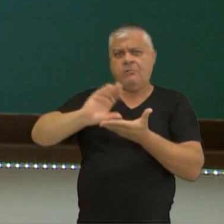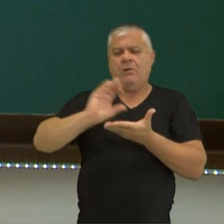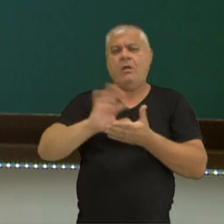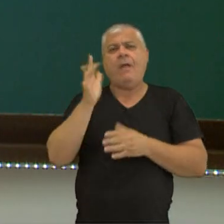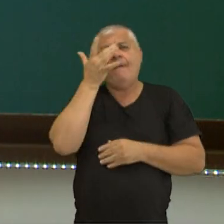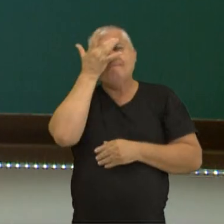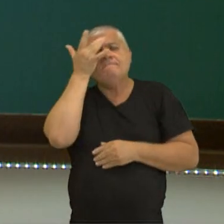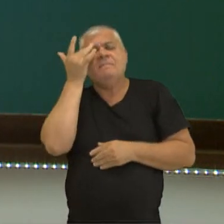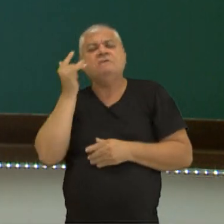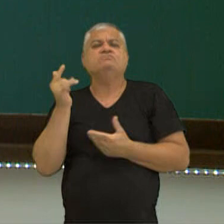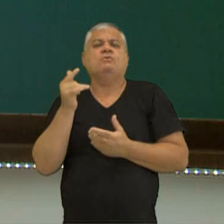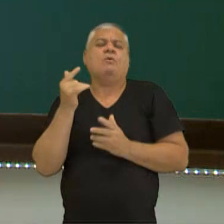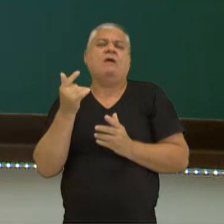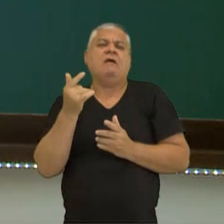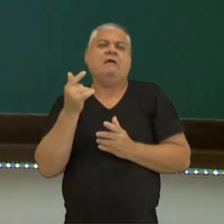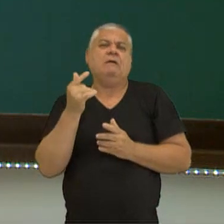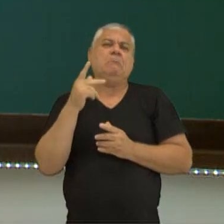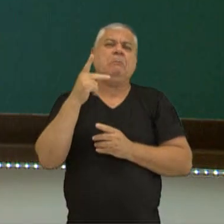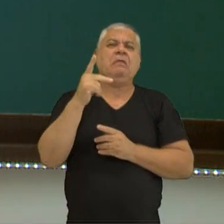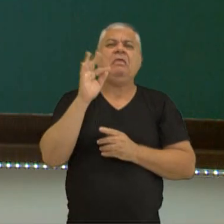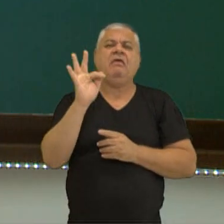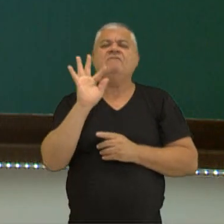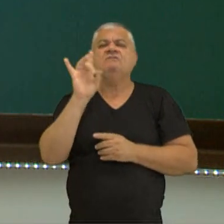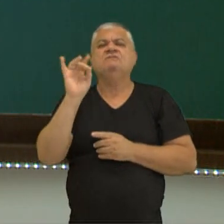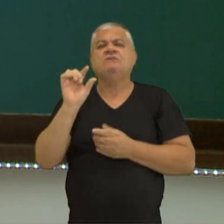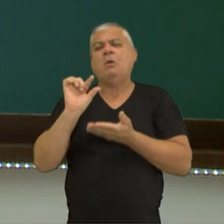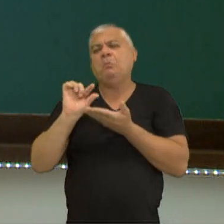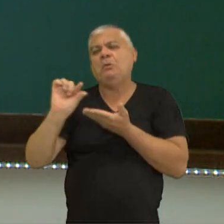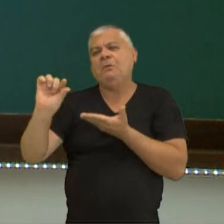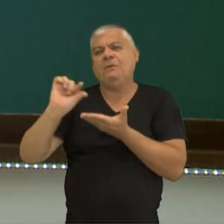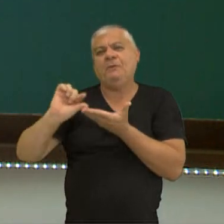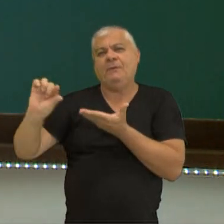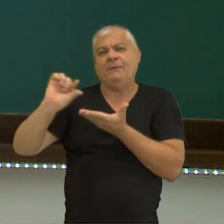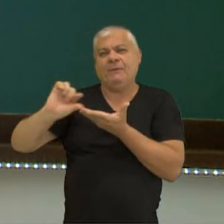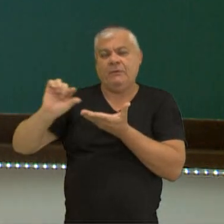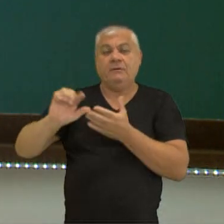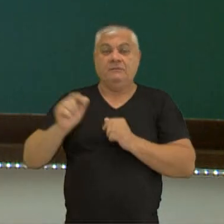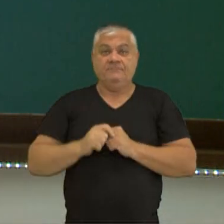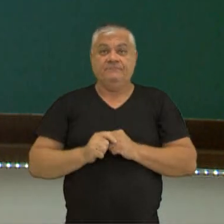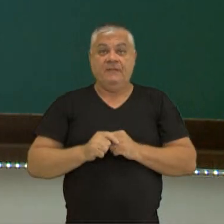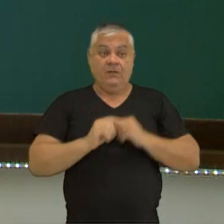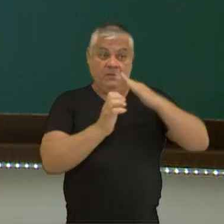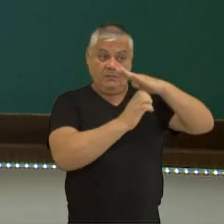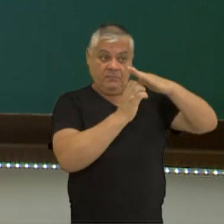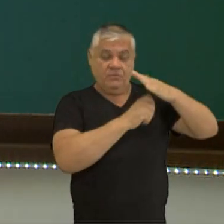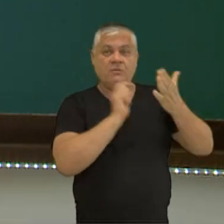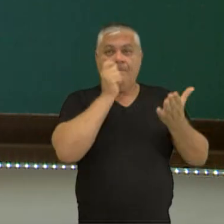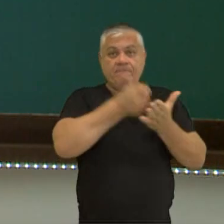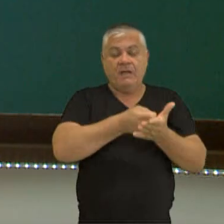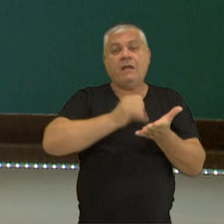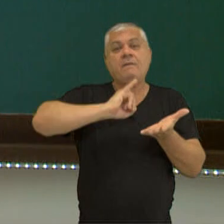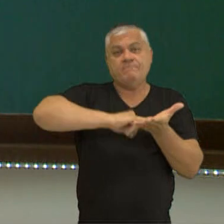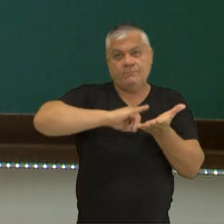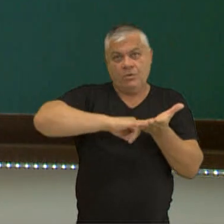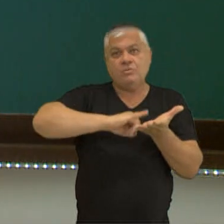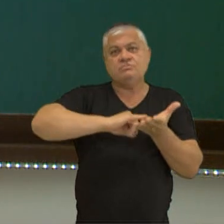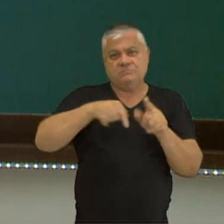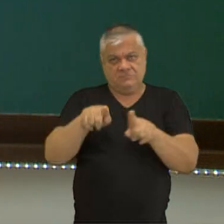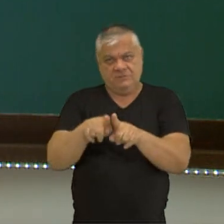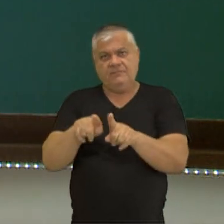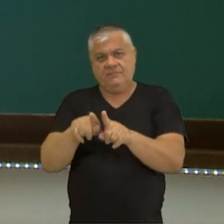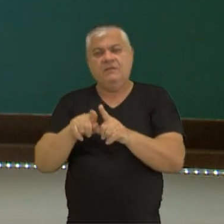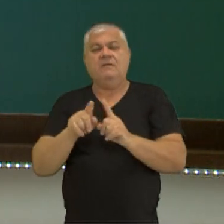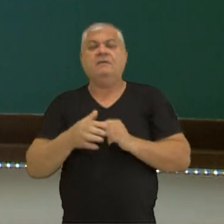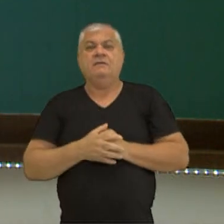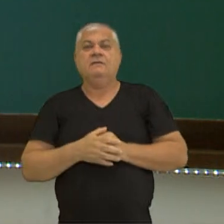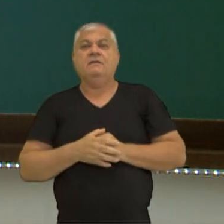das pessoas físicas. As pessoas jurídicas também costumam pagar impostos sobre essas aplicações, onde as